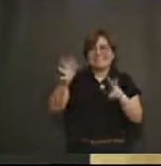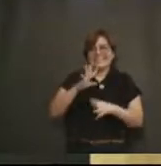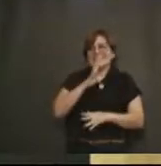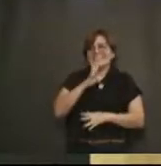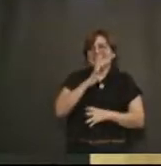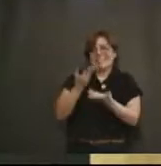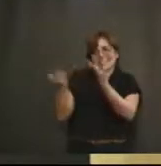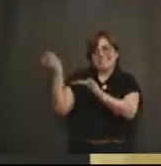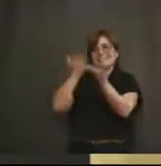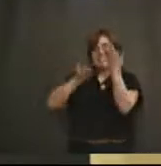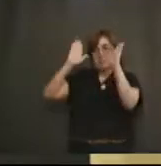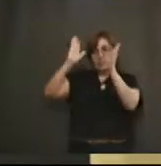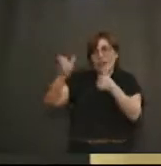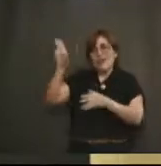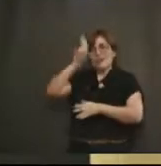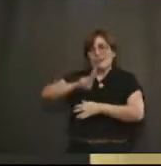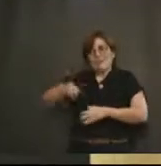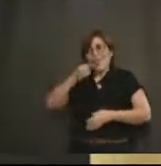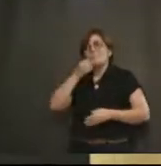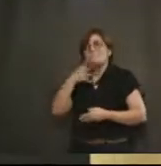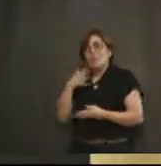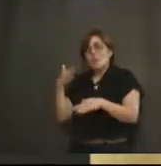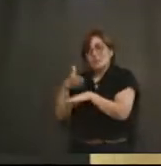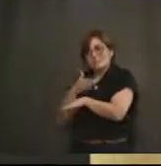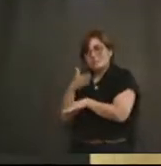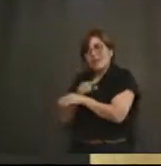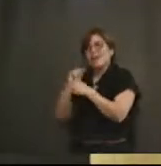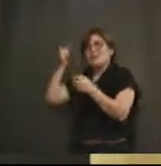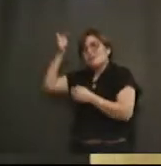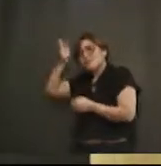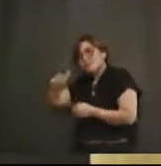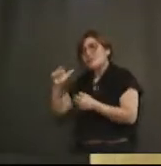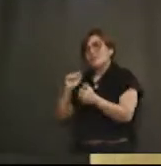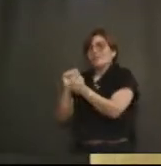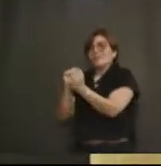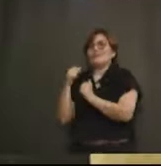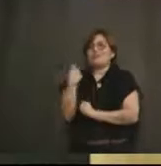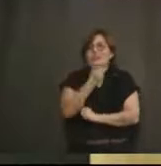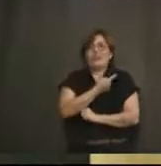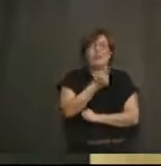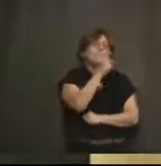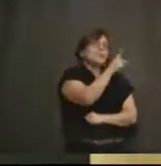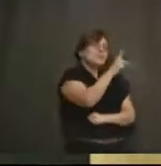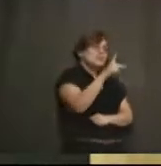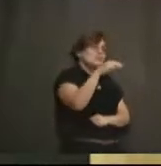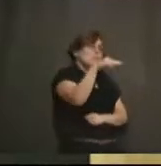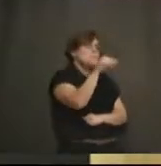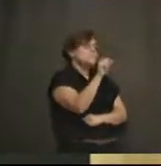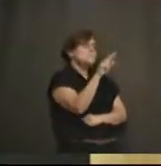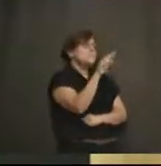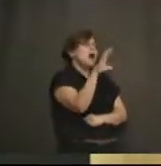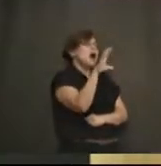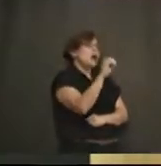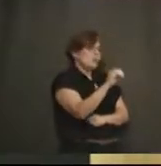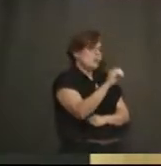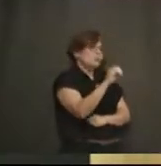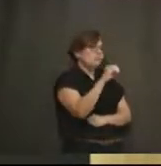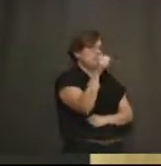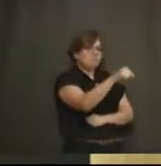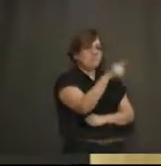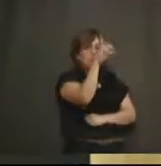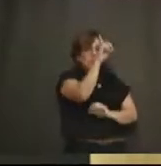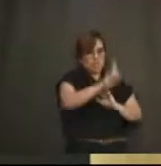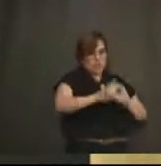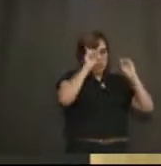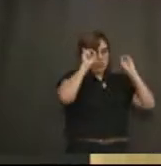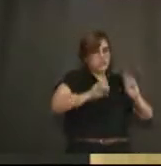com a universidade. Que bom tê-lo mais uma vez conosco. Professor Marcos Diniz, nosso diretor do Instituto de Ciências Exatas